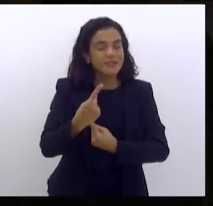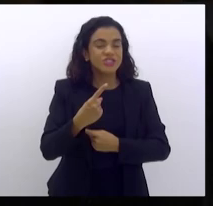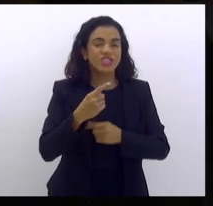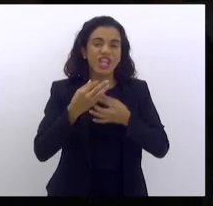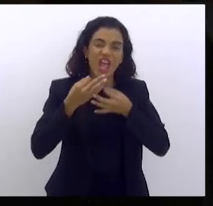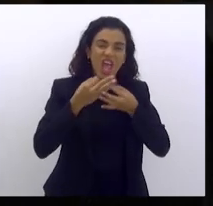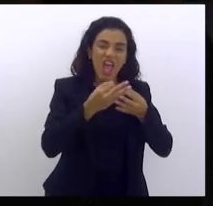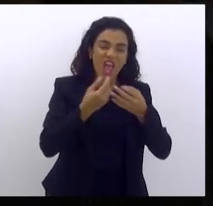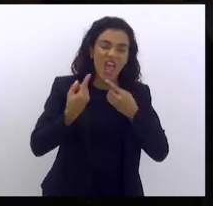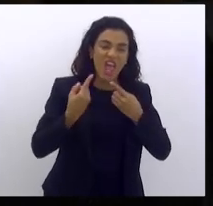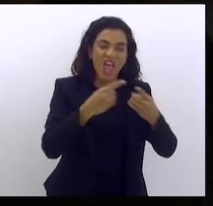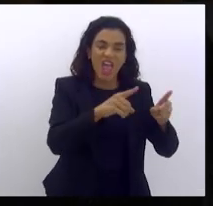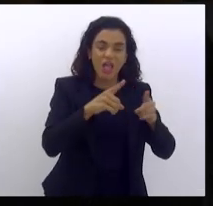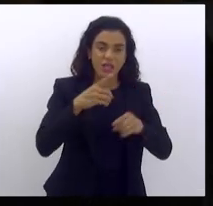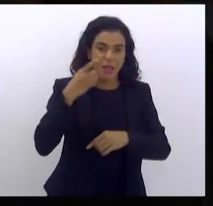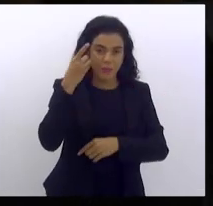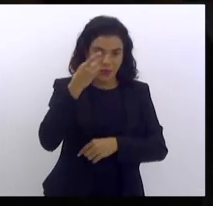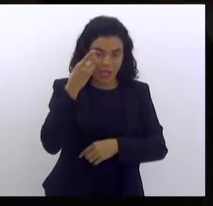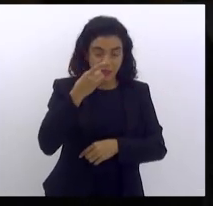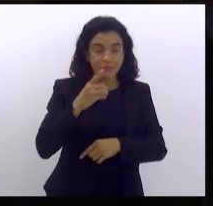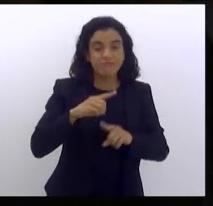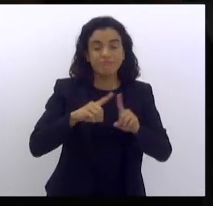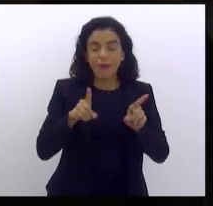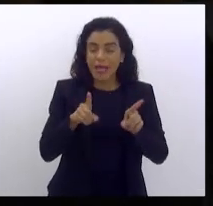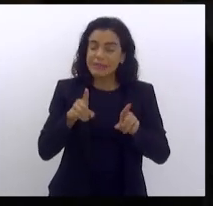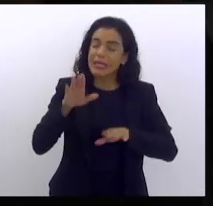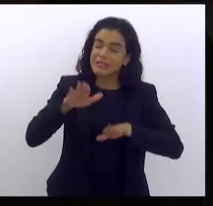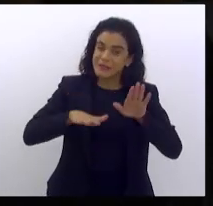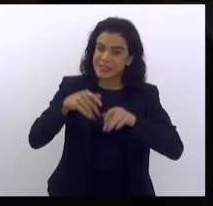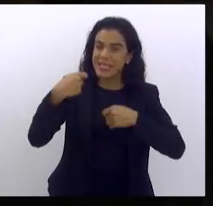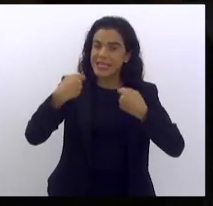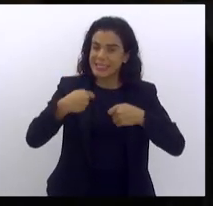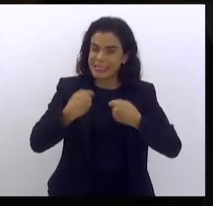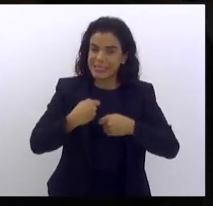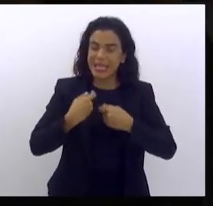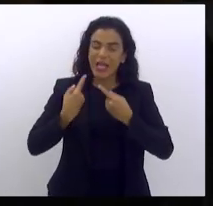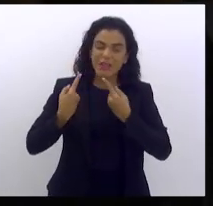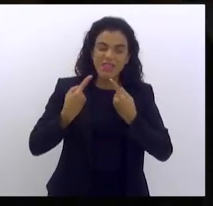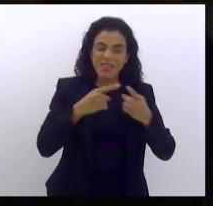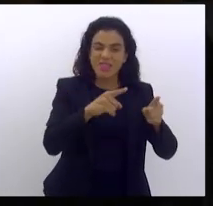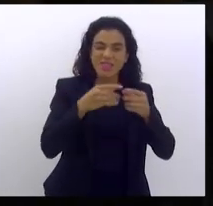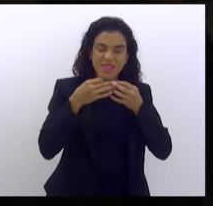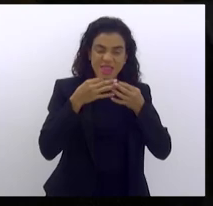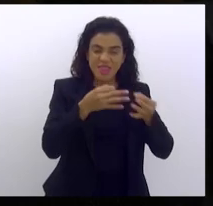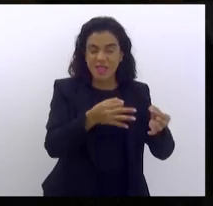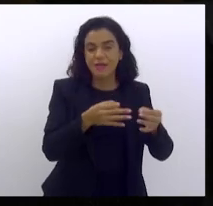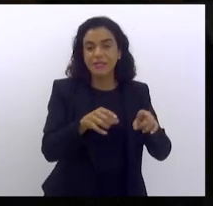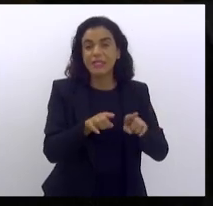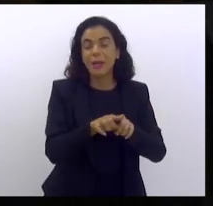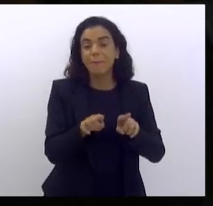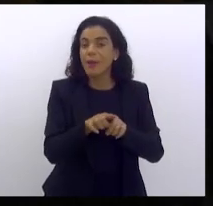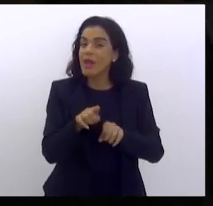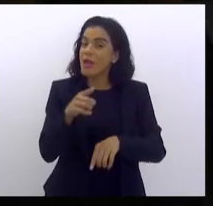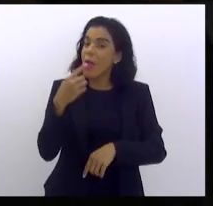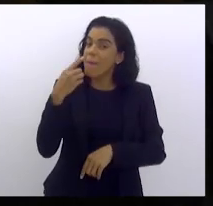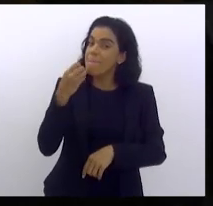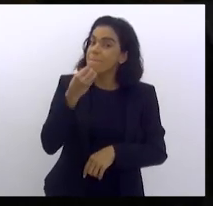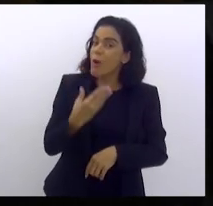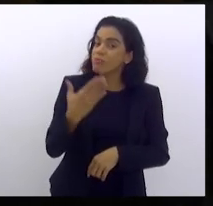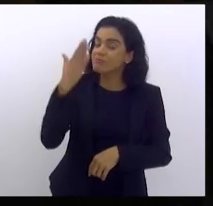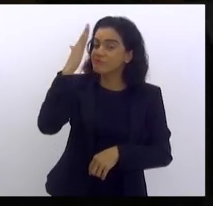o parlamento. De outras vezes, também é necessário se verificar quando é que o parlamento